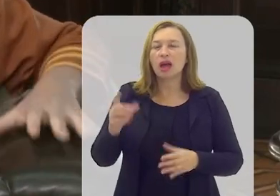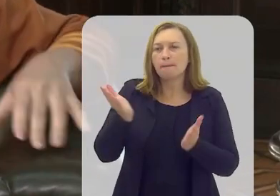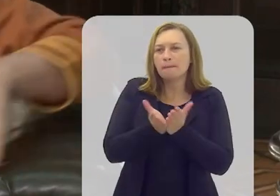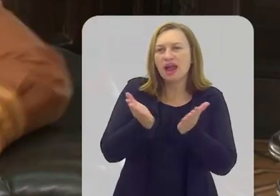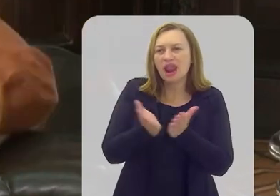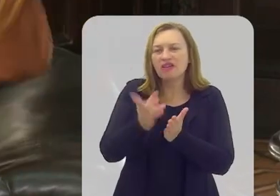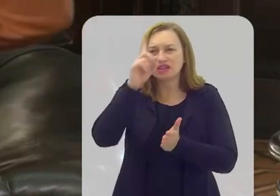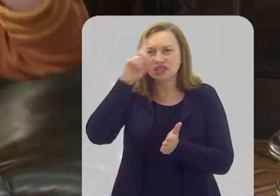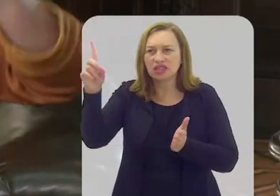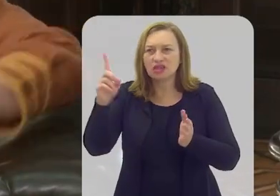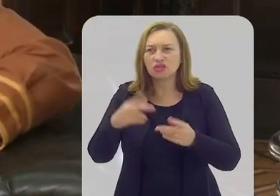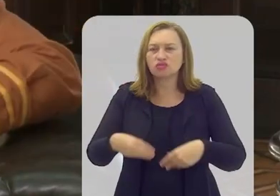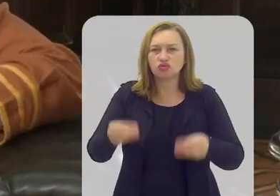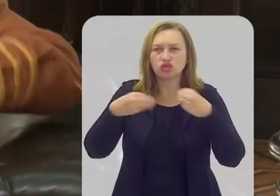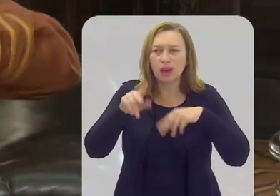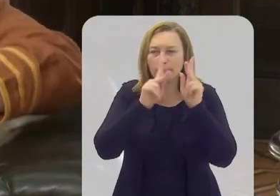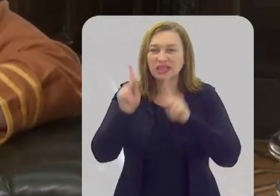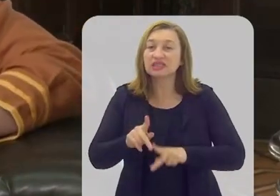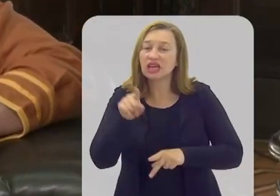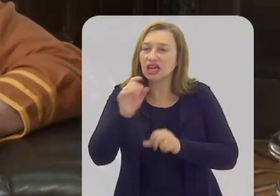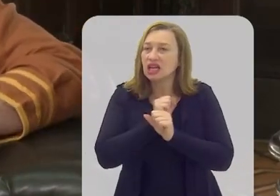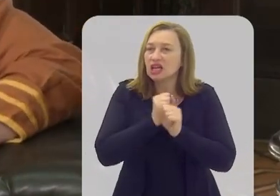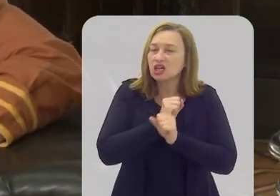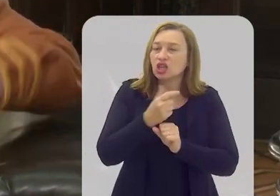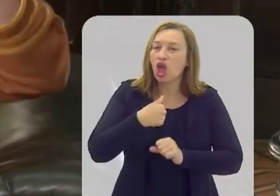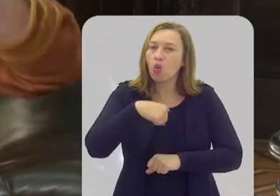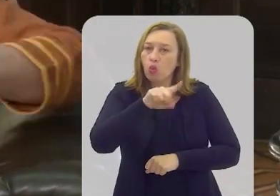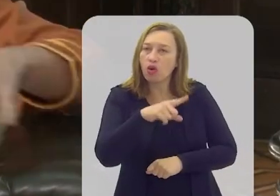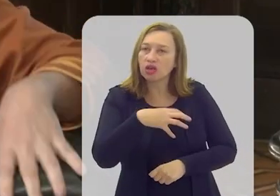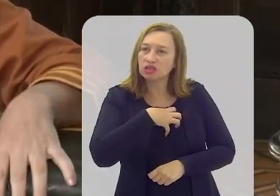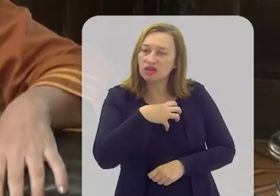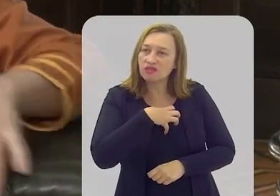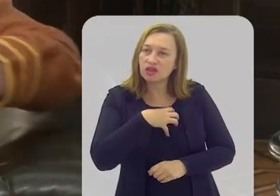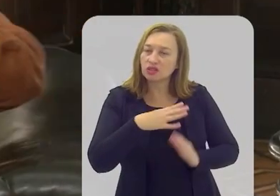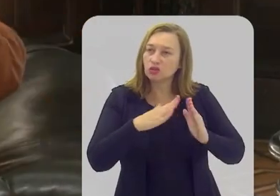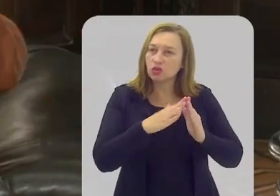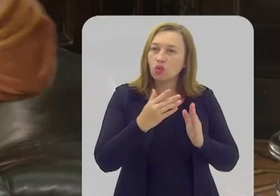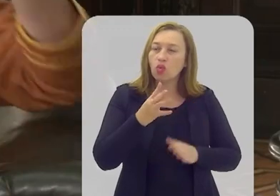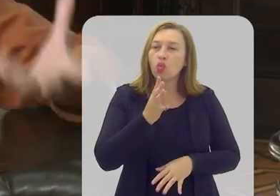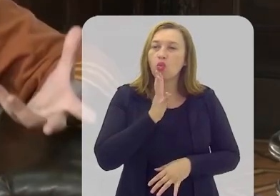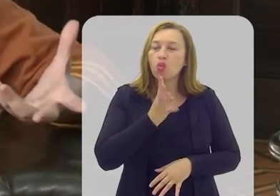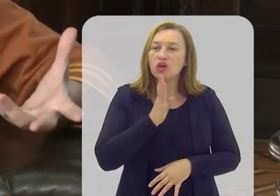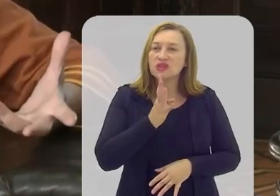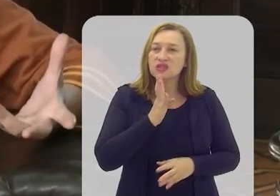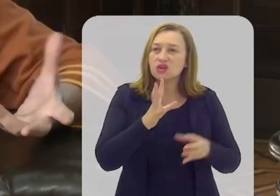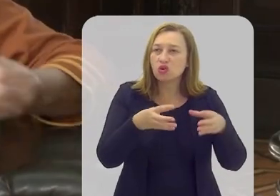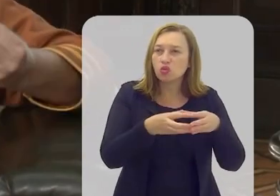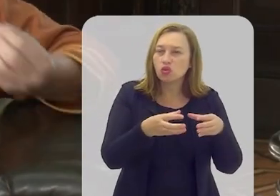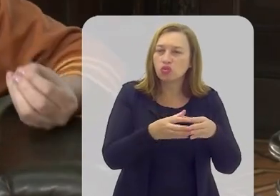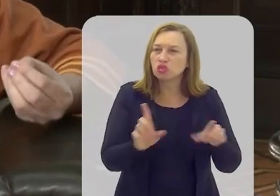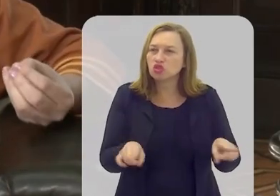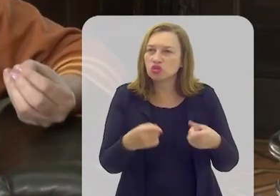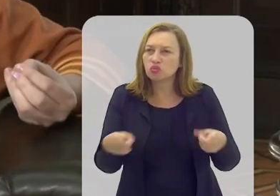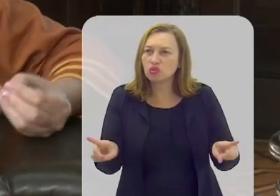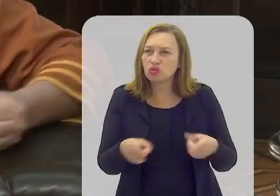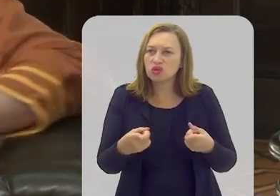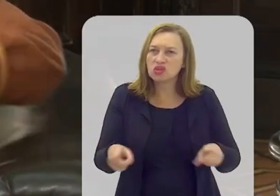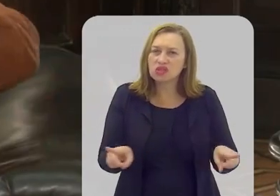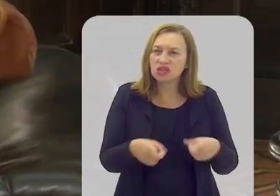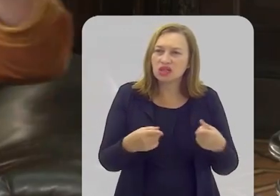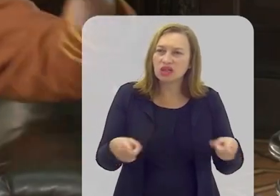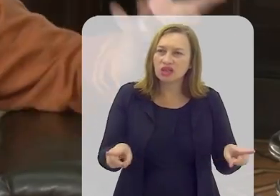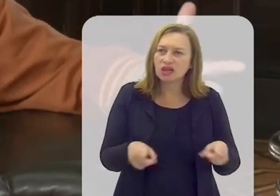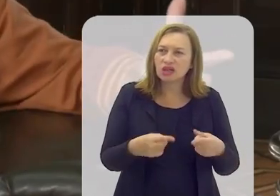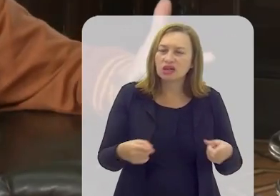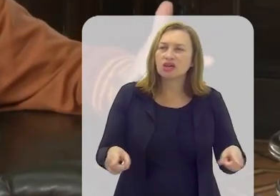paz. Conclusão disso tudo. Naquele ano que eu estava em Salvador, eu conheci uma banda jazzista cristã. Coisa